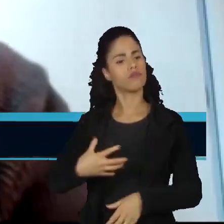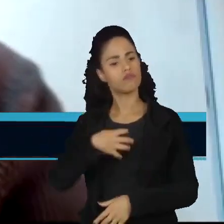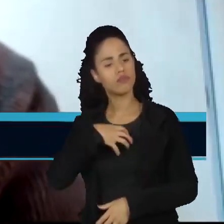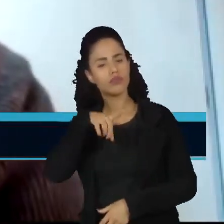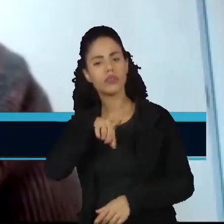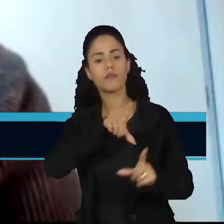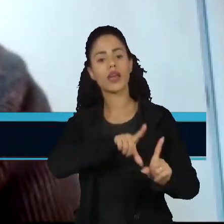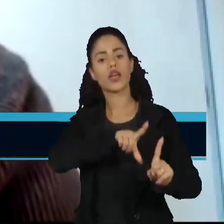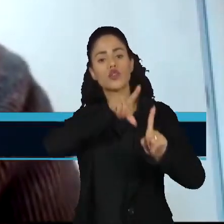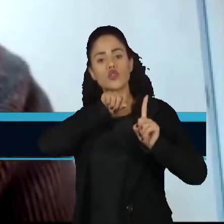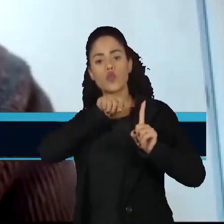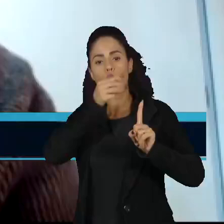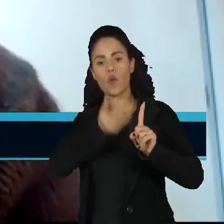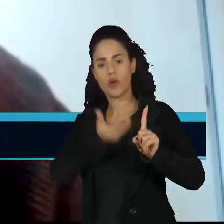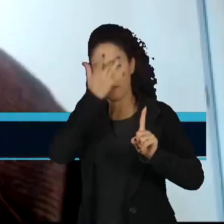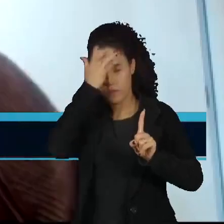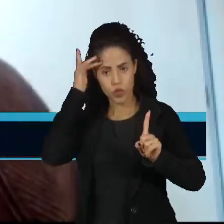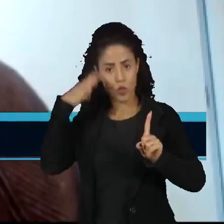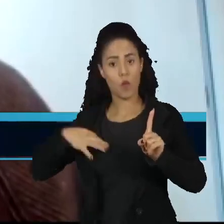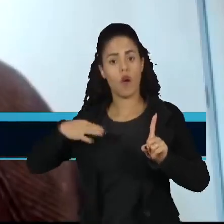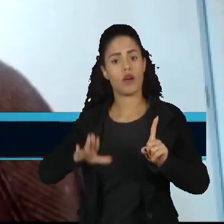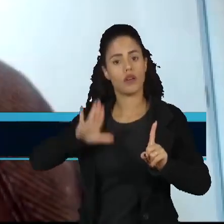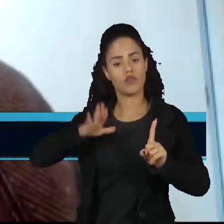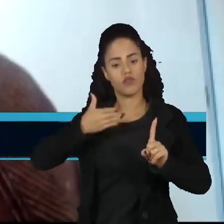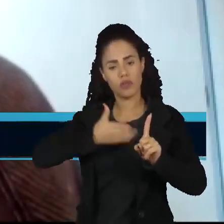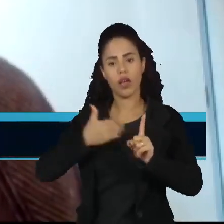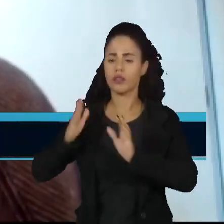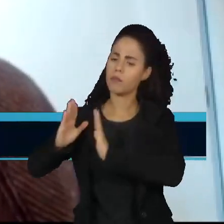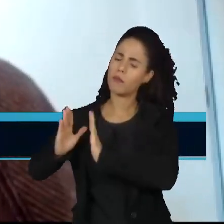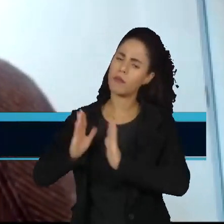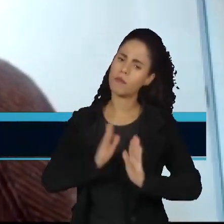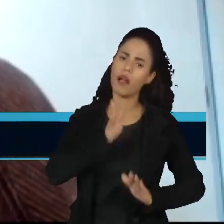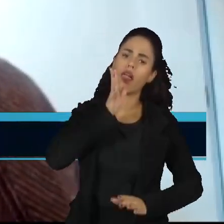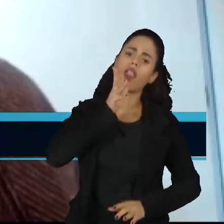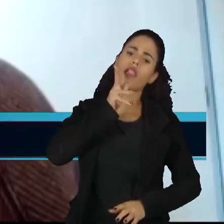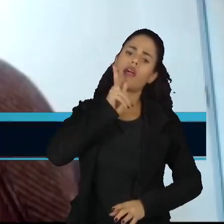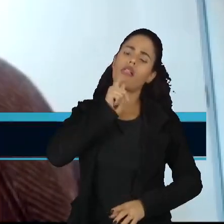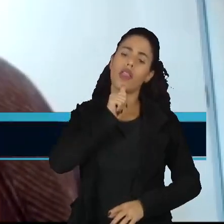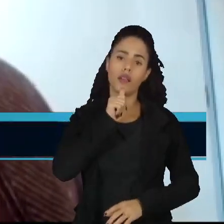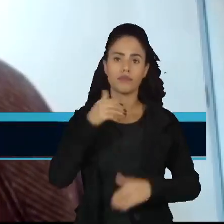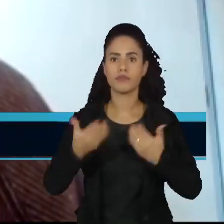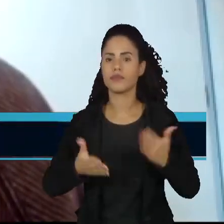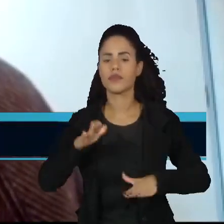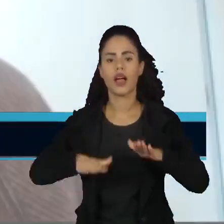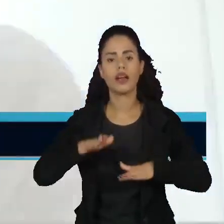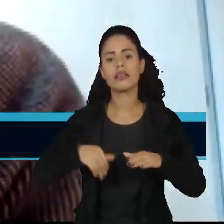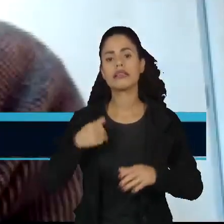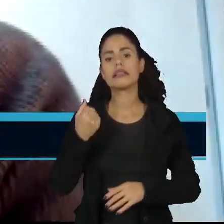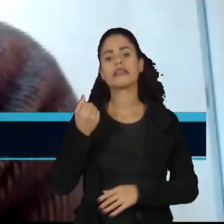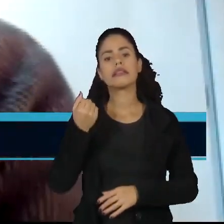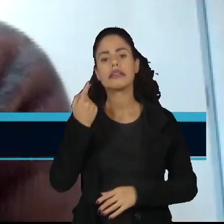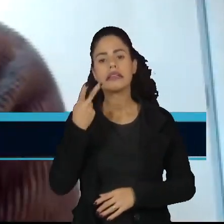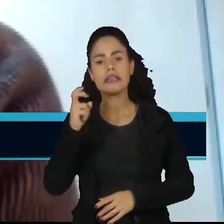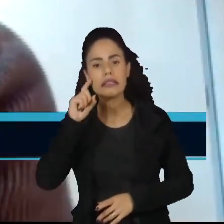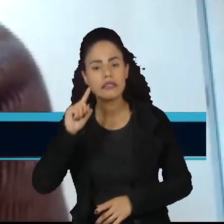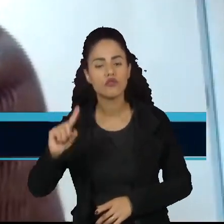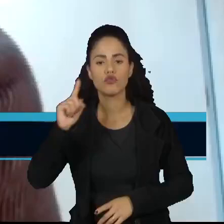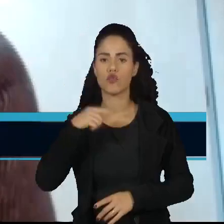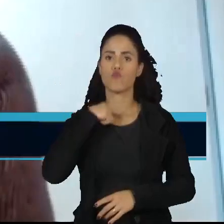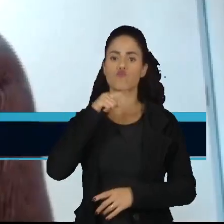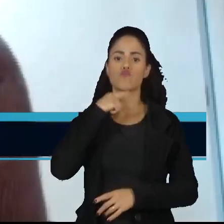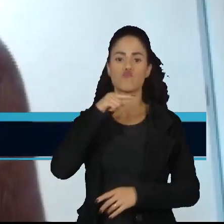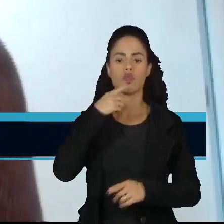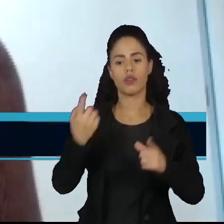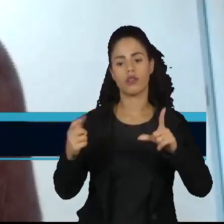a escolha do candidato é um processo longo que talvez não dê para fazer em 15 dias eu não posso usar os